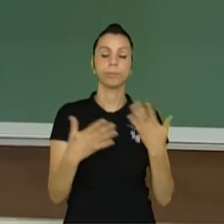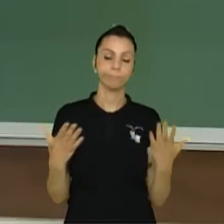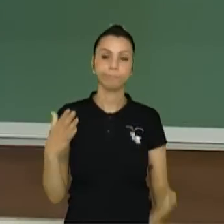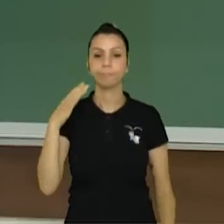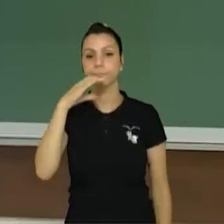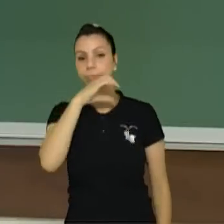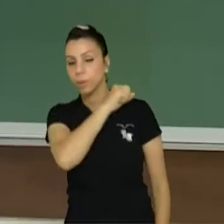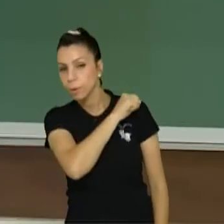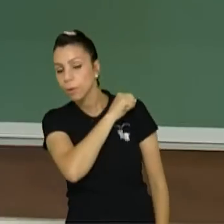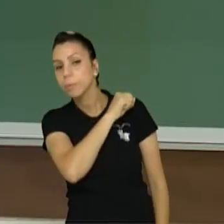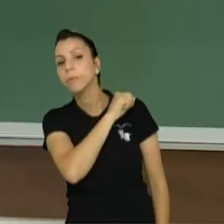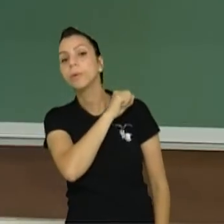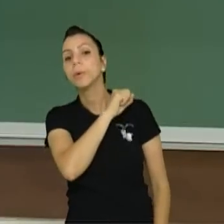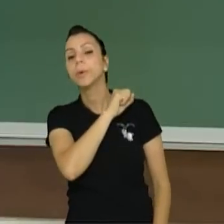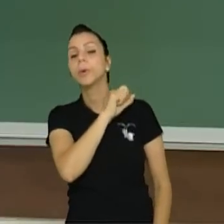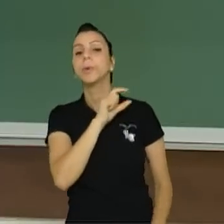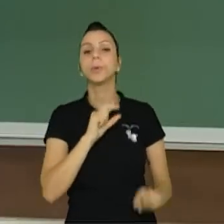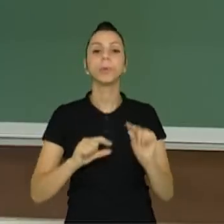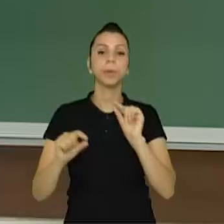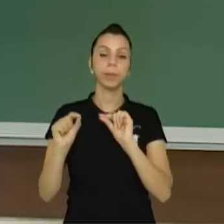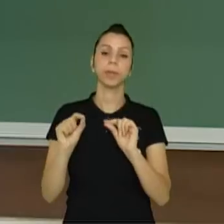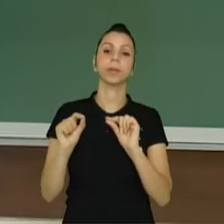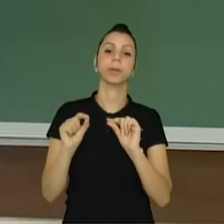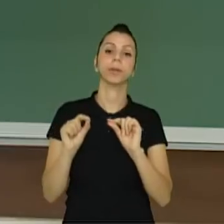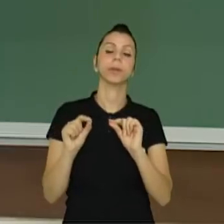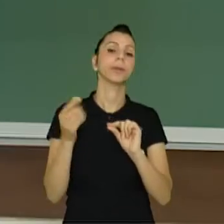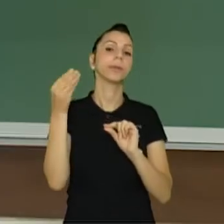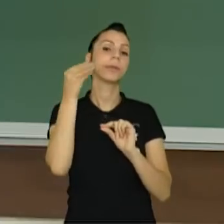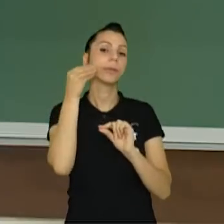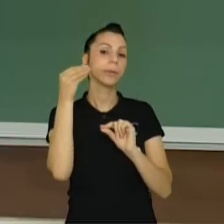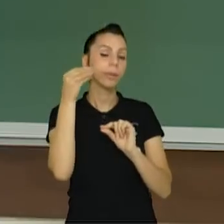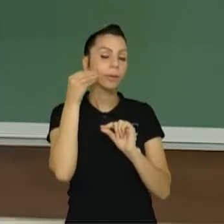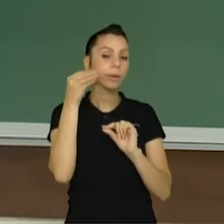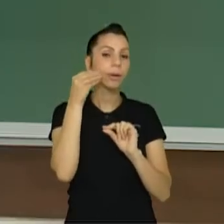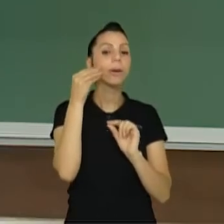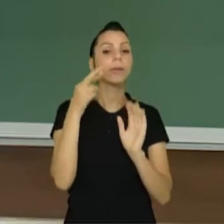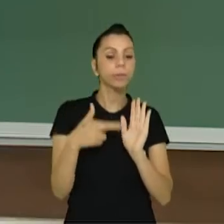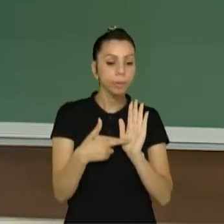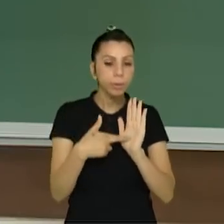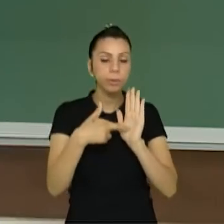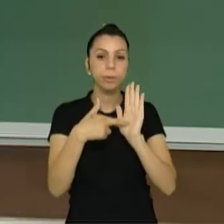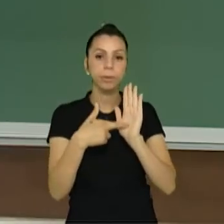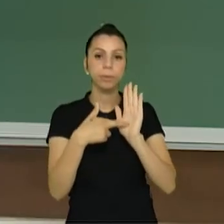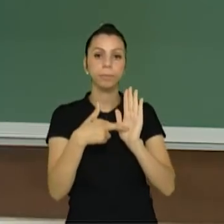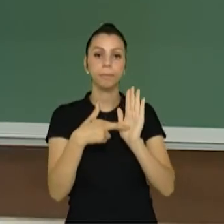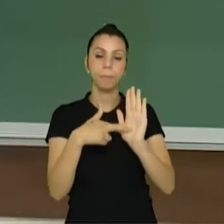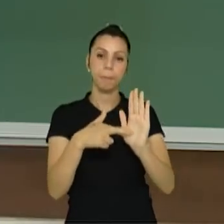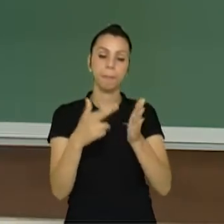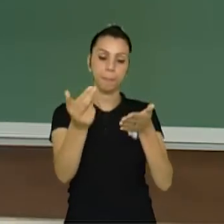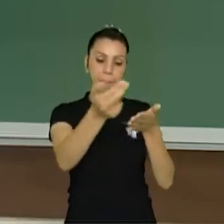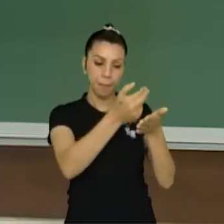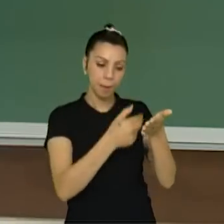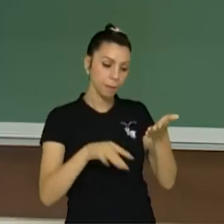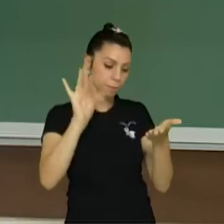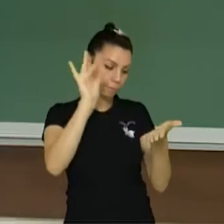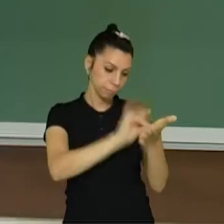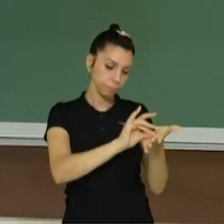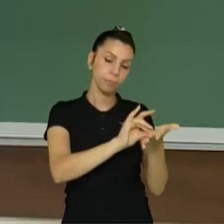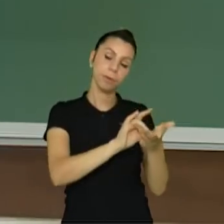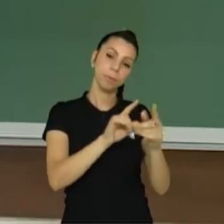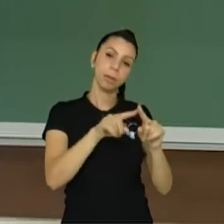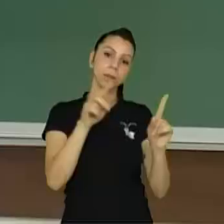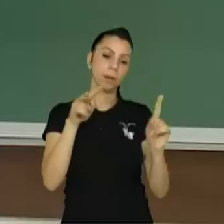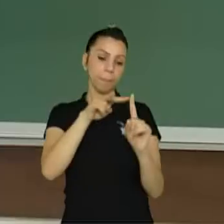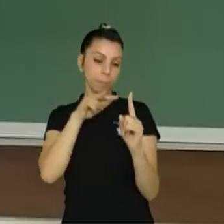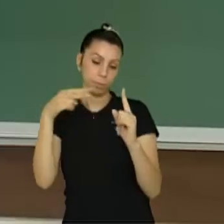que existe, é uma representação, então o autor, por mais que ele tentasse representar a questão original, é a